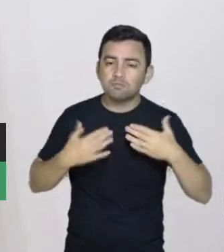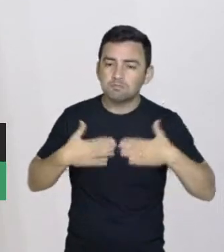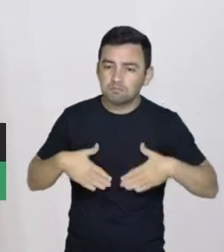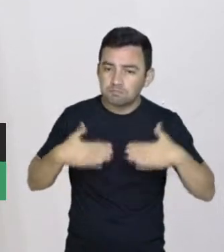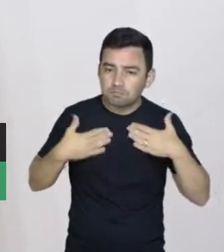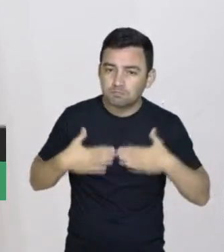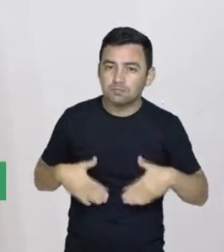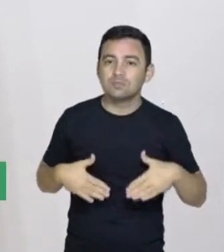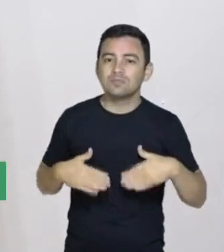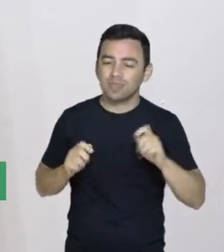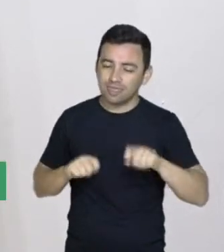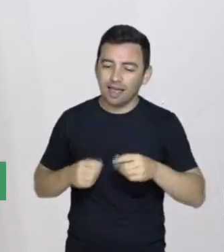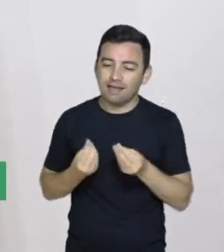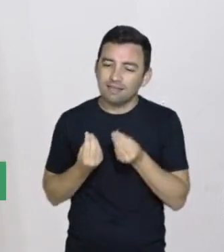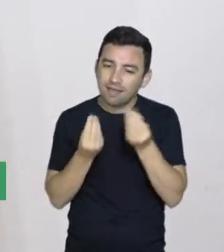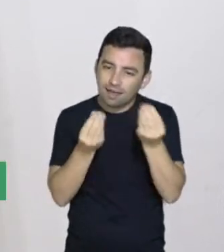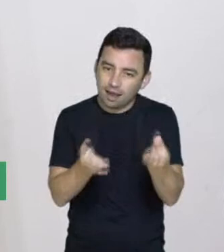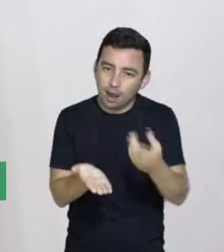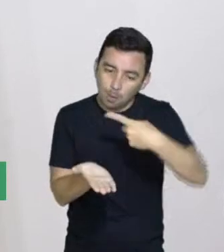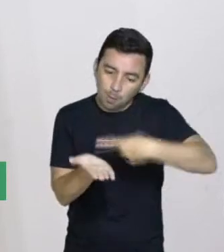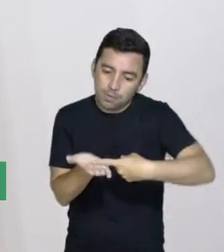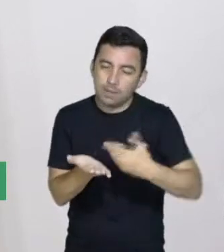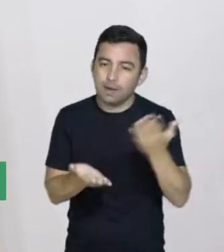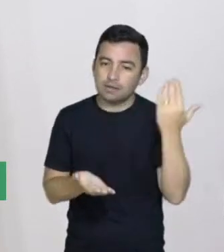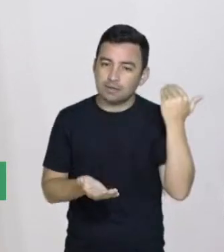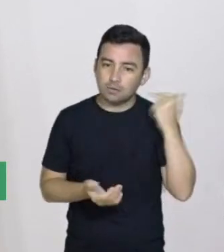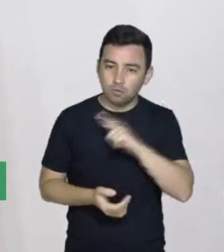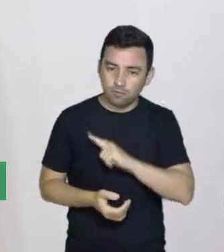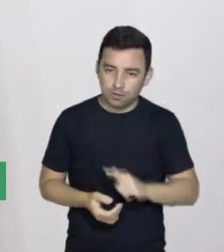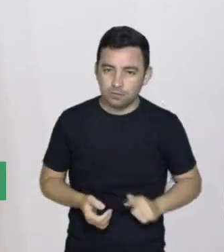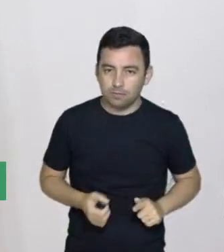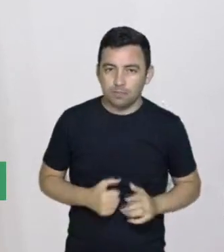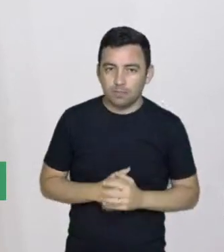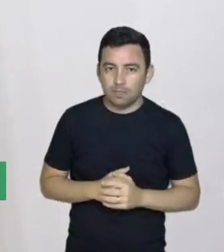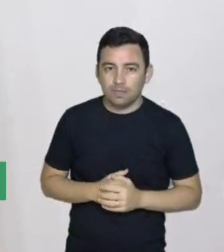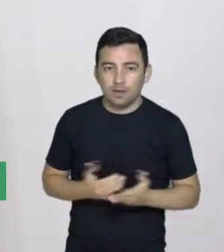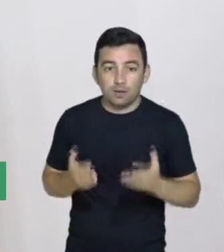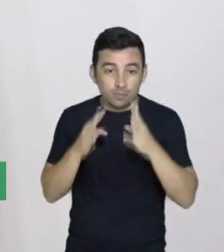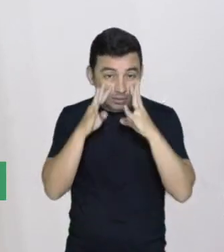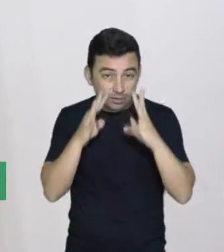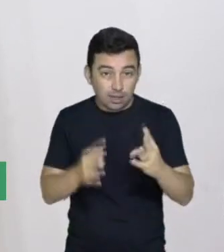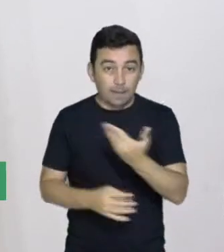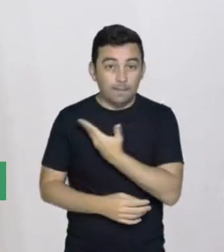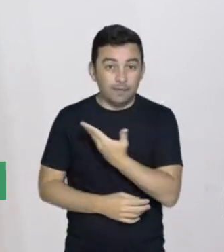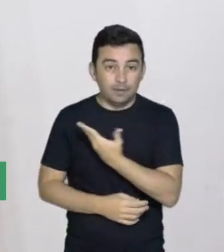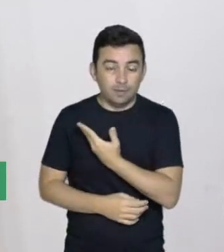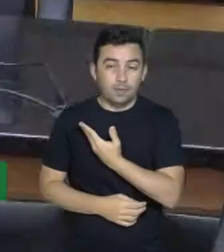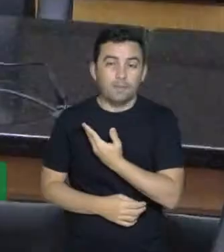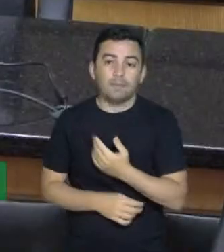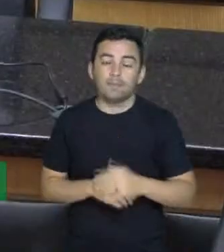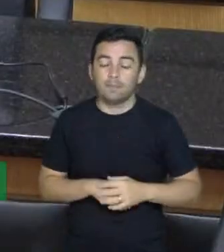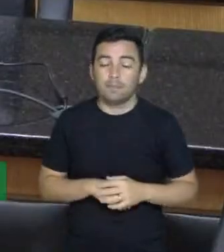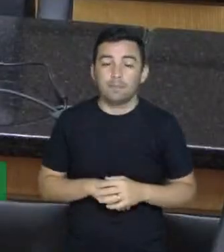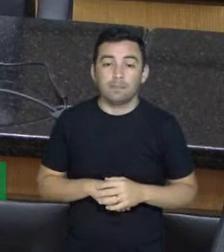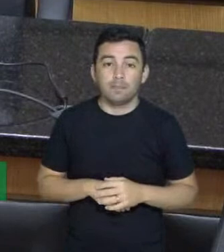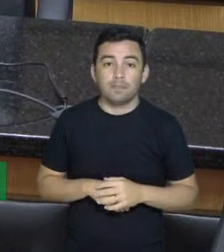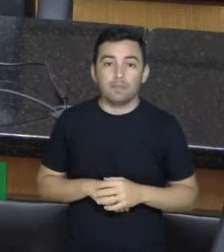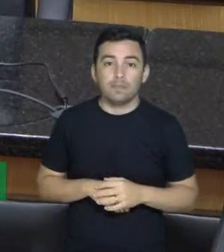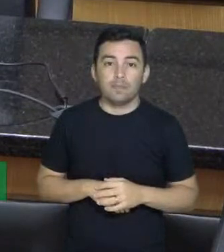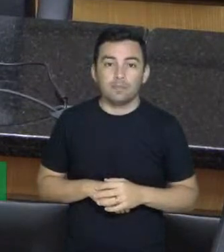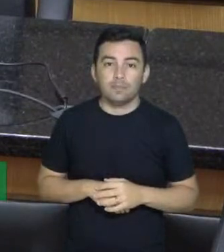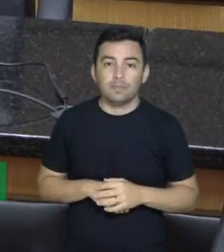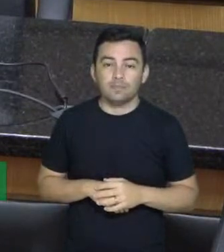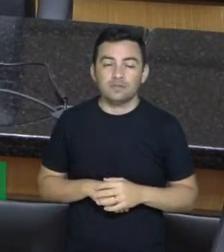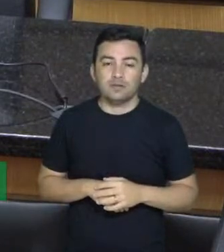entregues conforme foi pactuado pelo governo do Estado. Osco, com muita atenção, meu querido colega, deputado Massouca, líder do governo. Boa tarde,